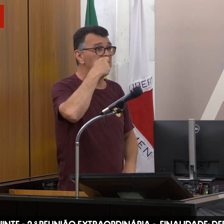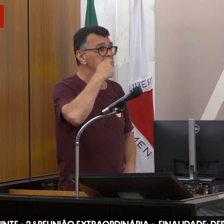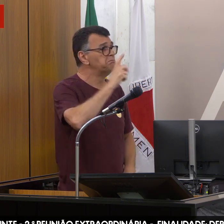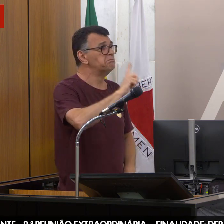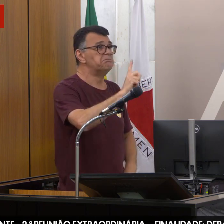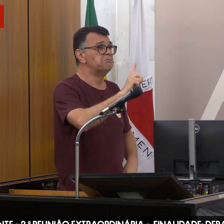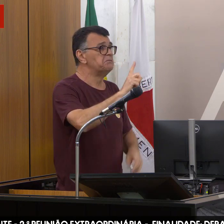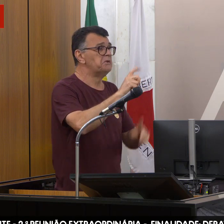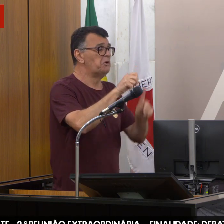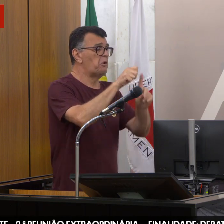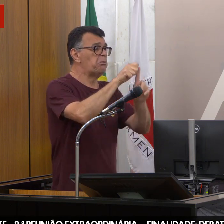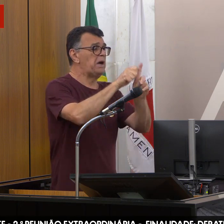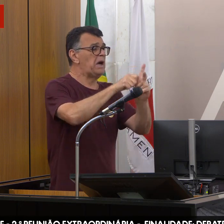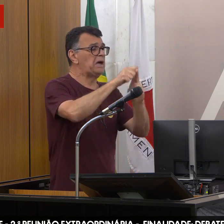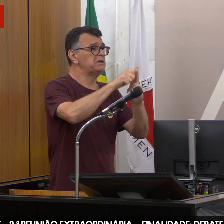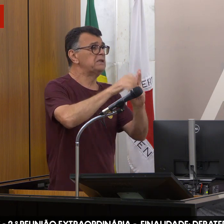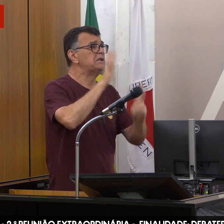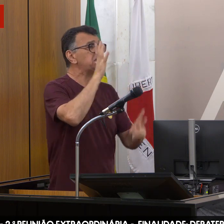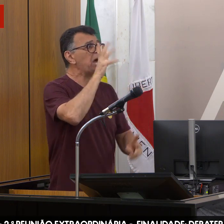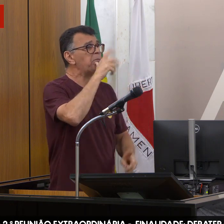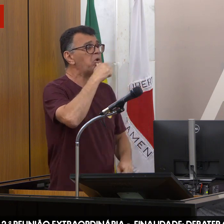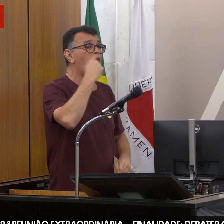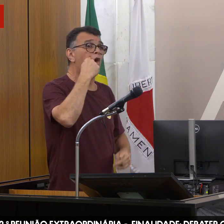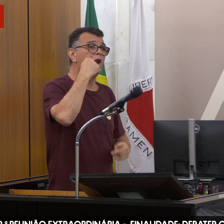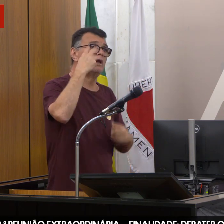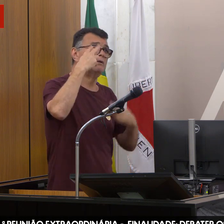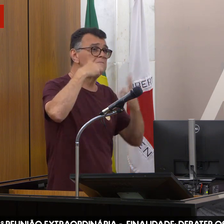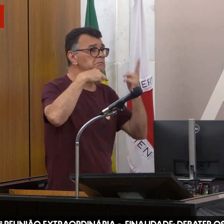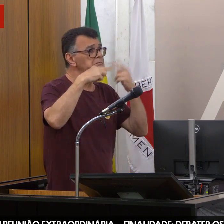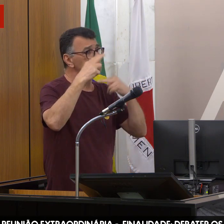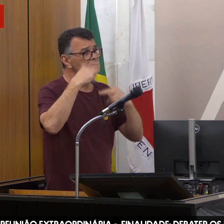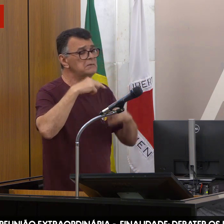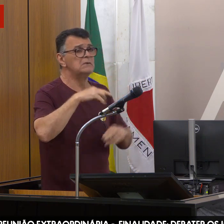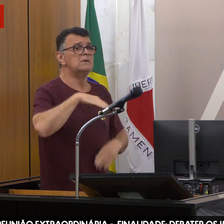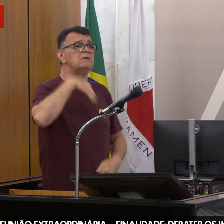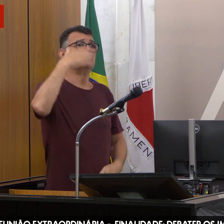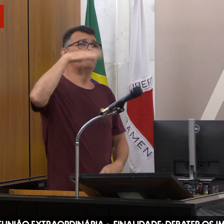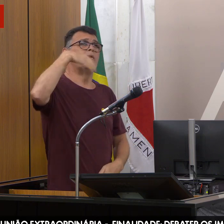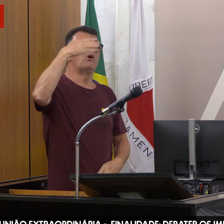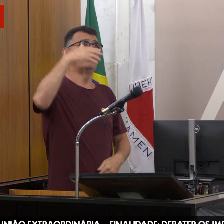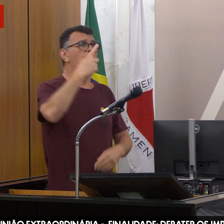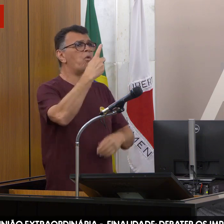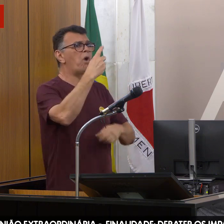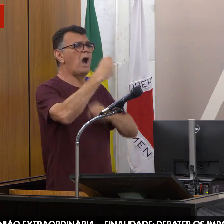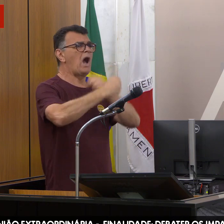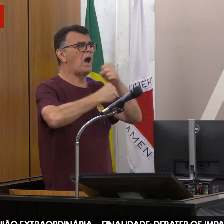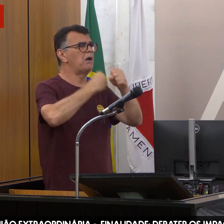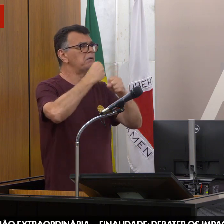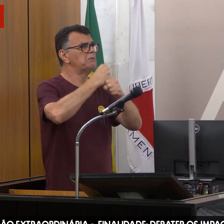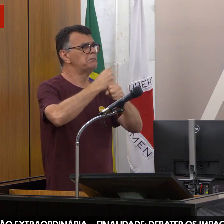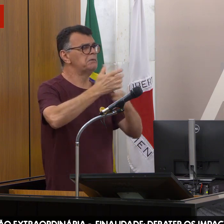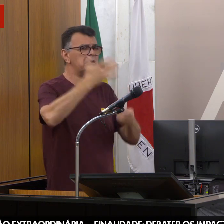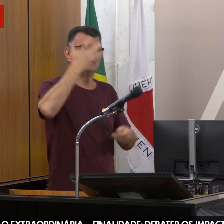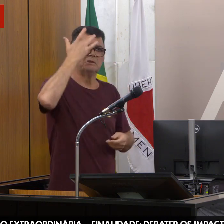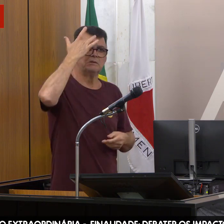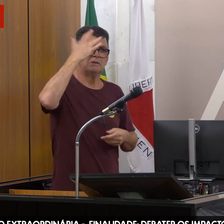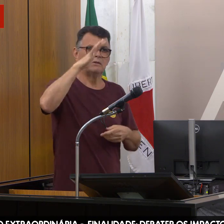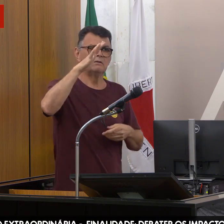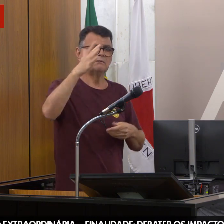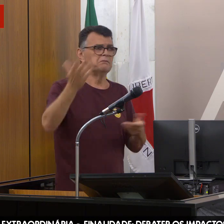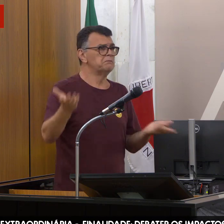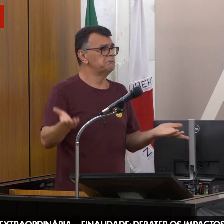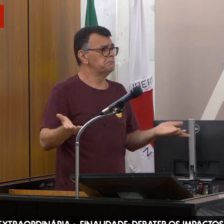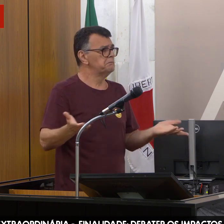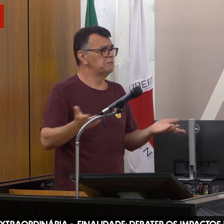anos e quando eu vim acabou a covid eu vim a procurar